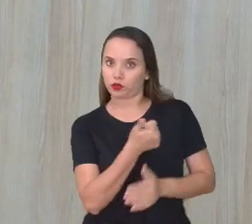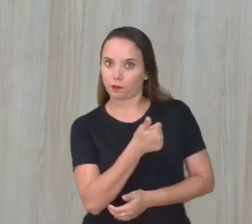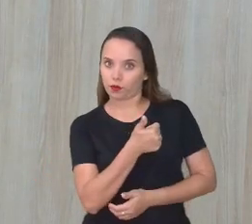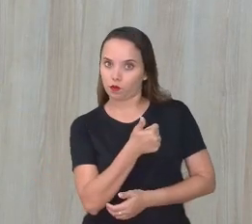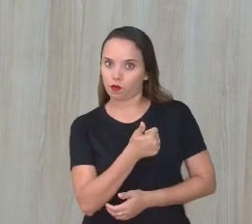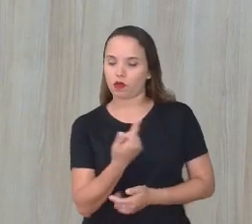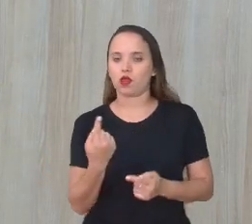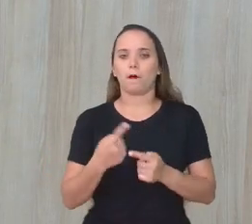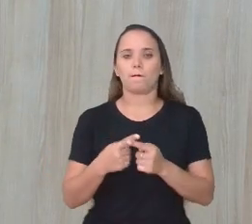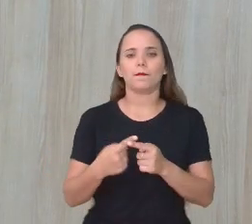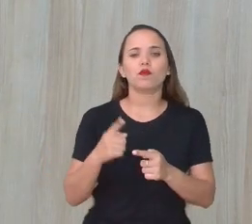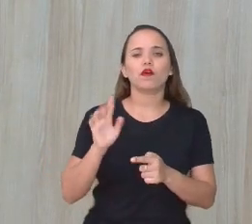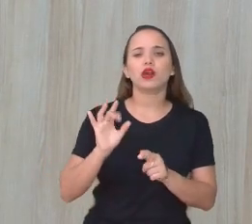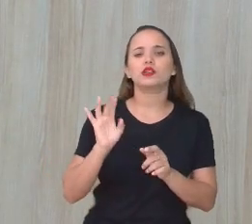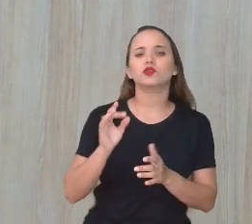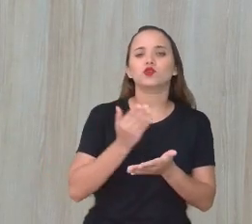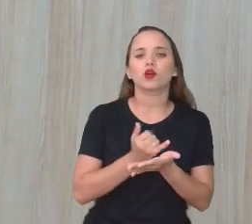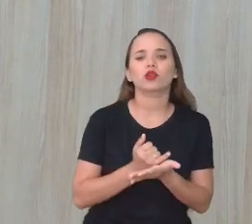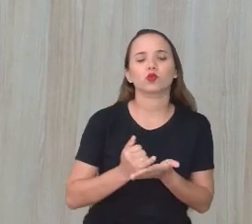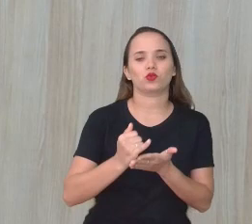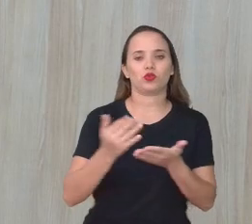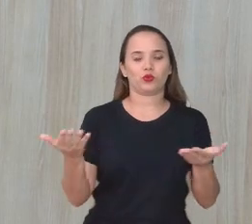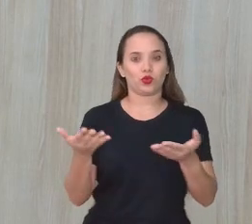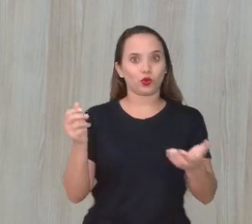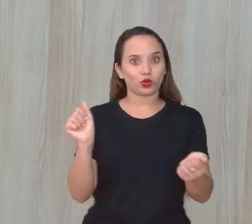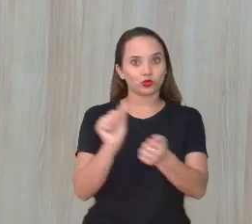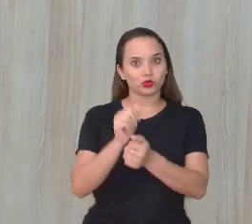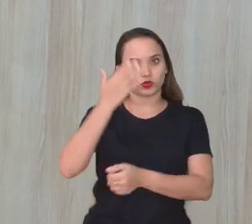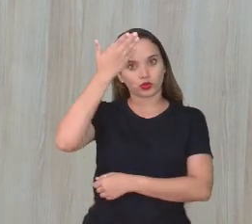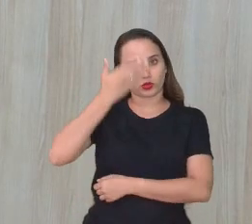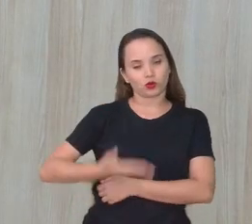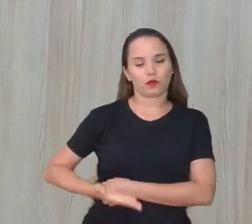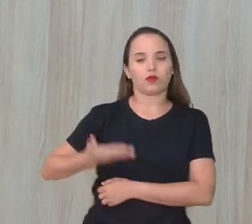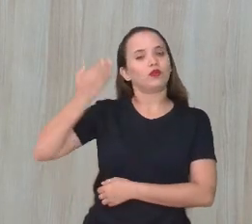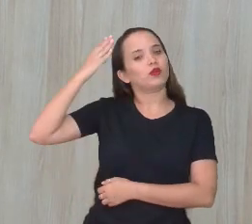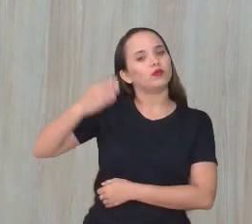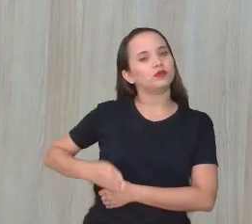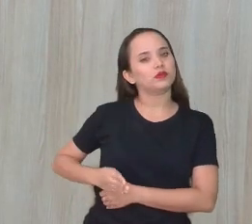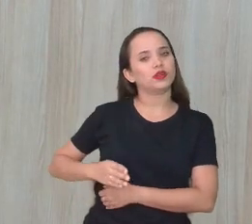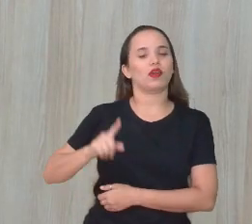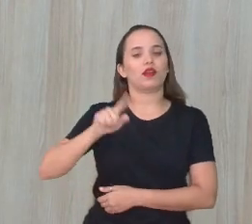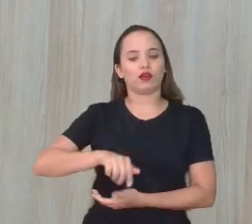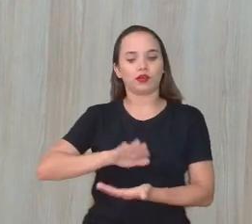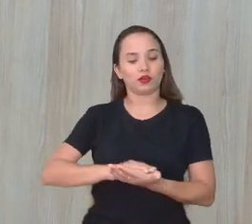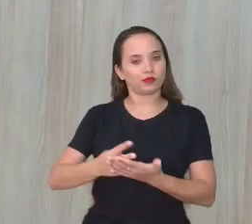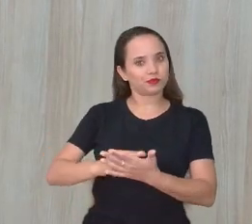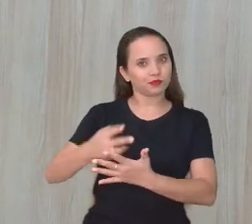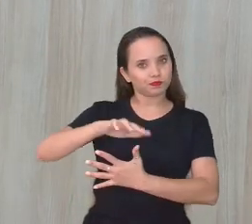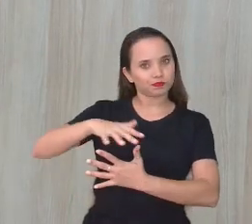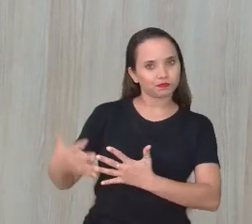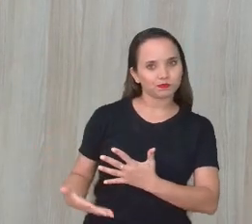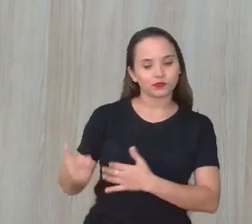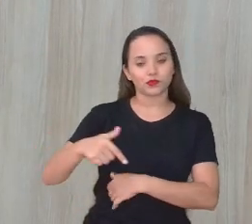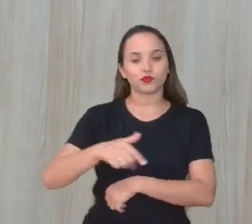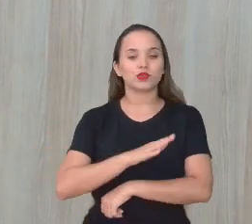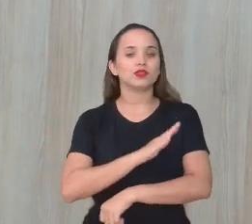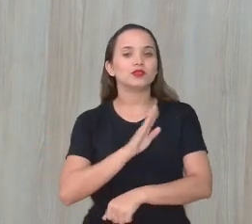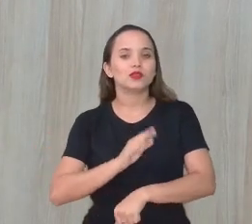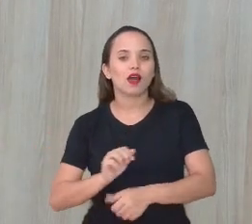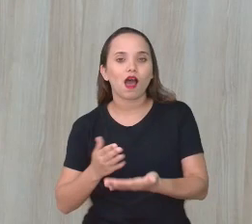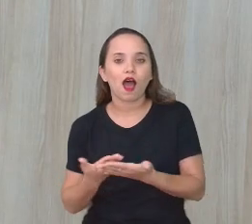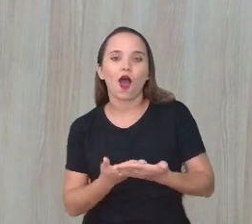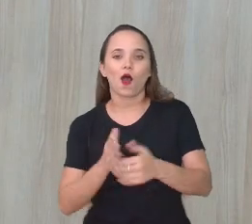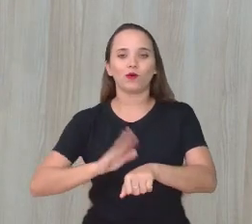tema. Junto comigo, eu estou aqui com Brielle, fazendo aí a interpretação para as libras, deixando nossa aula bem